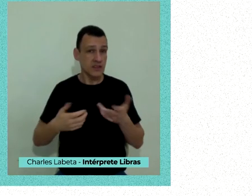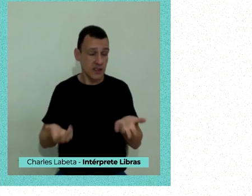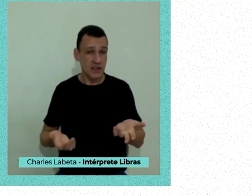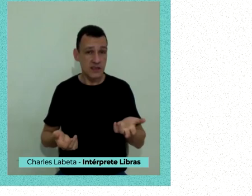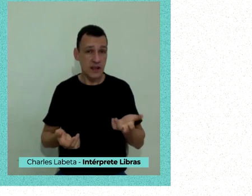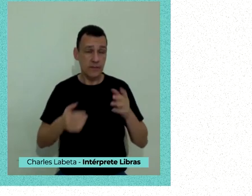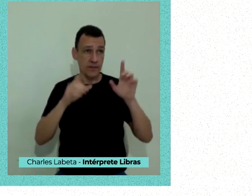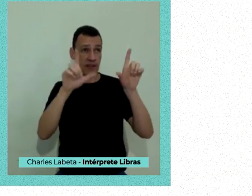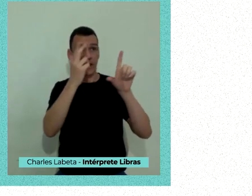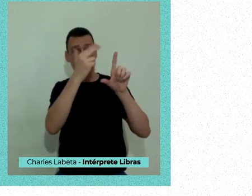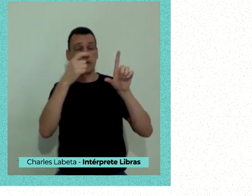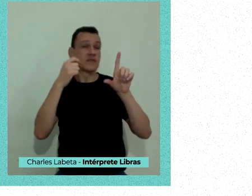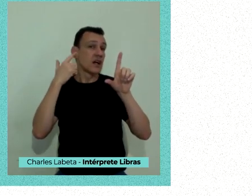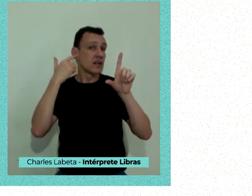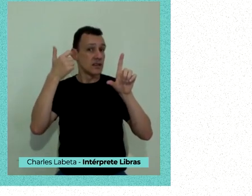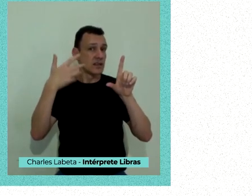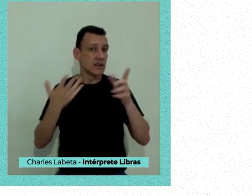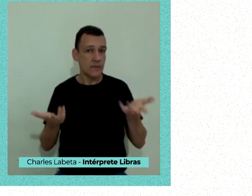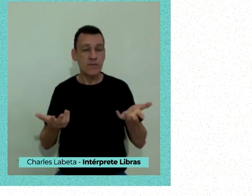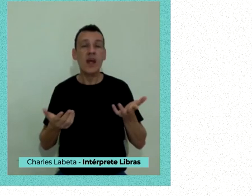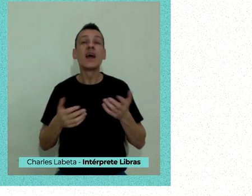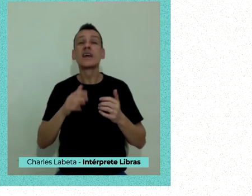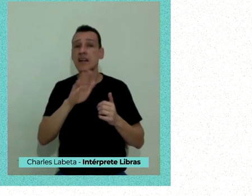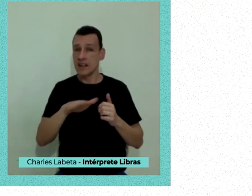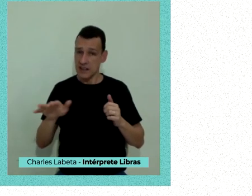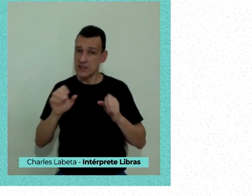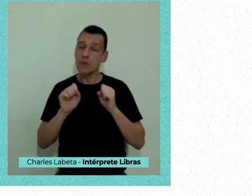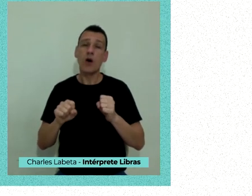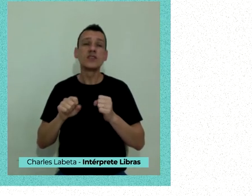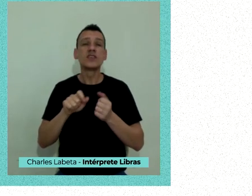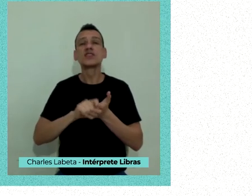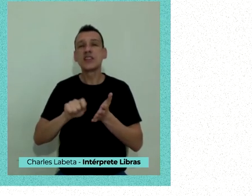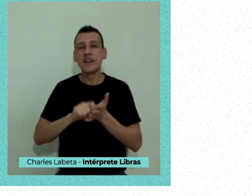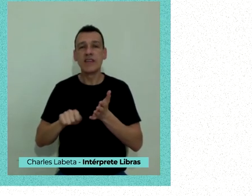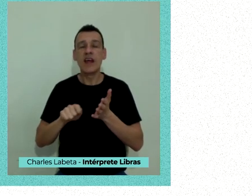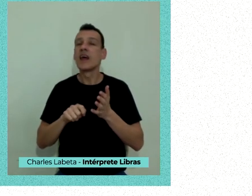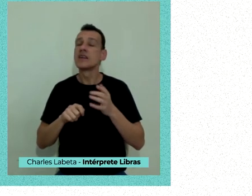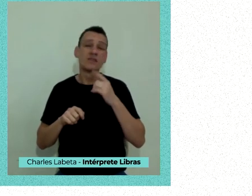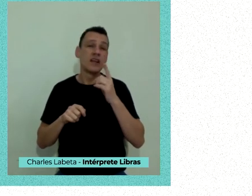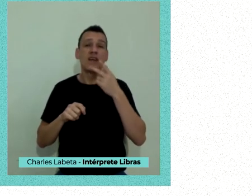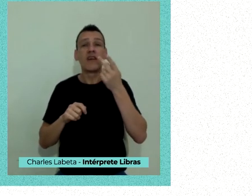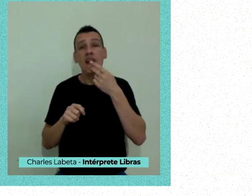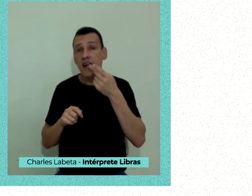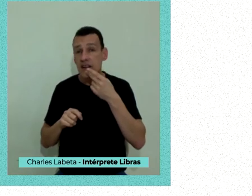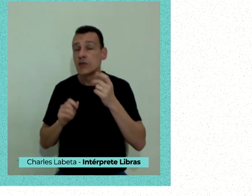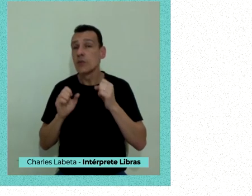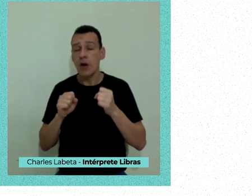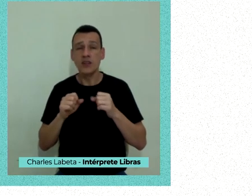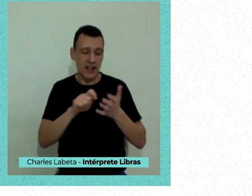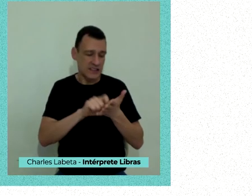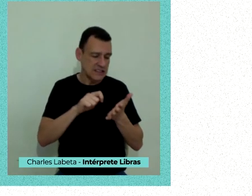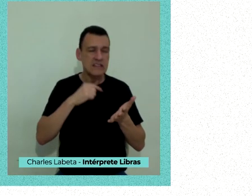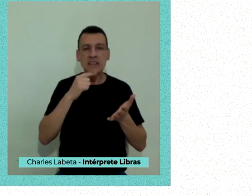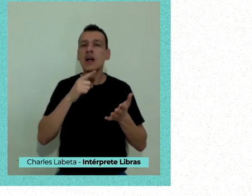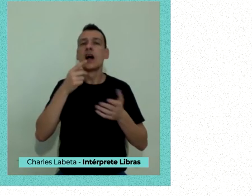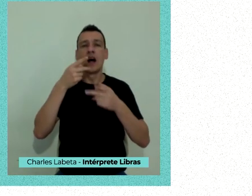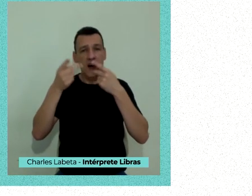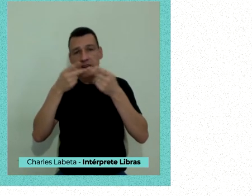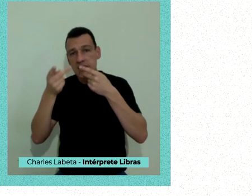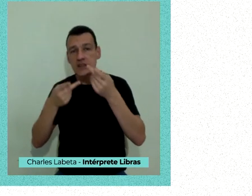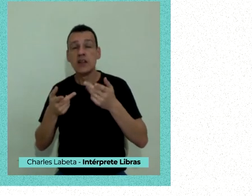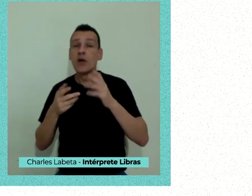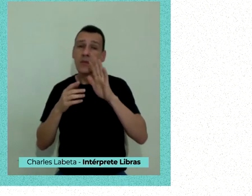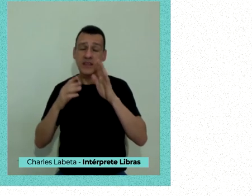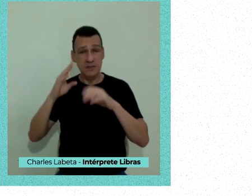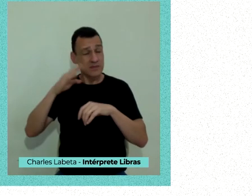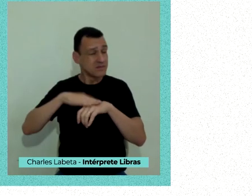As crianças podem escrever falando, aquelas que têm dificuldade de produzir a escrita. O importante é que elas consigam